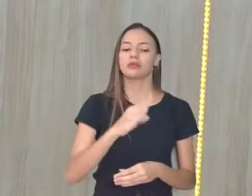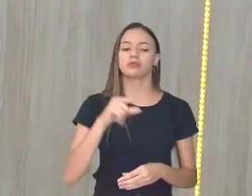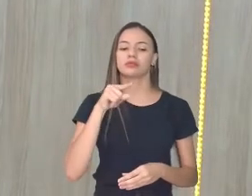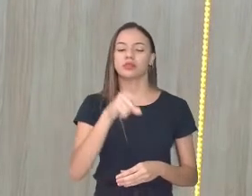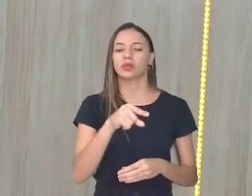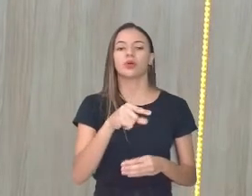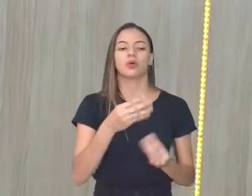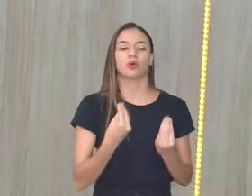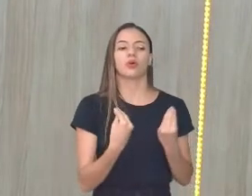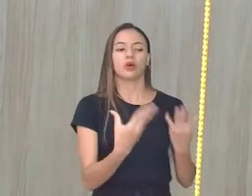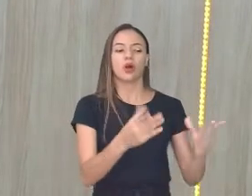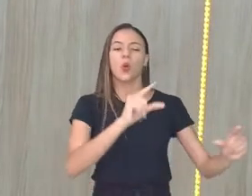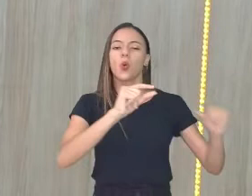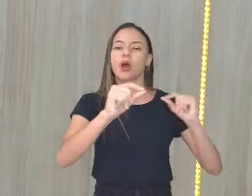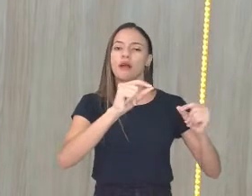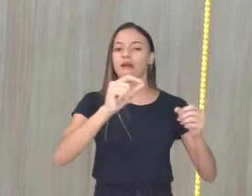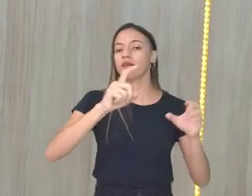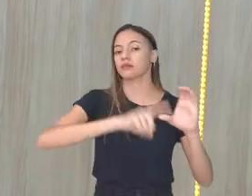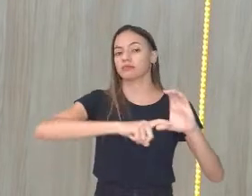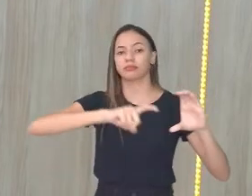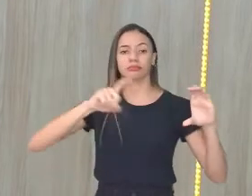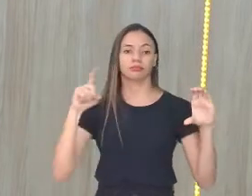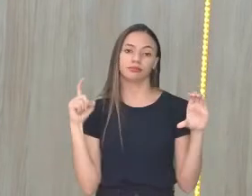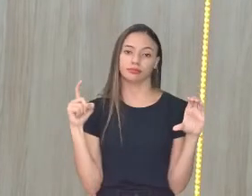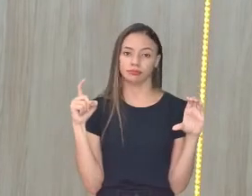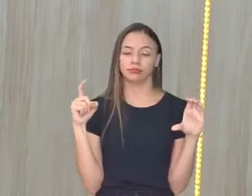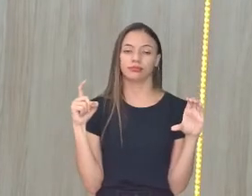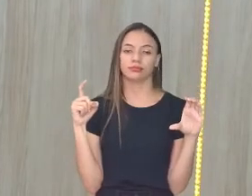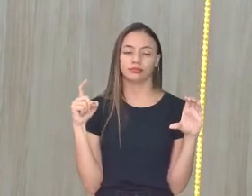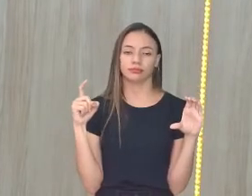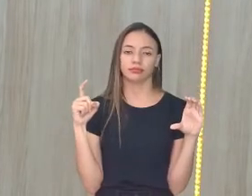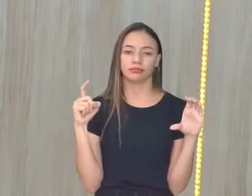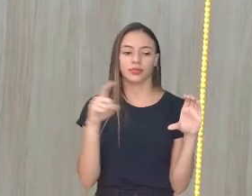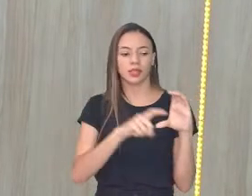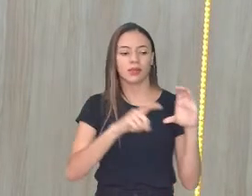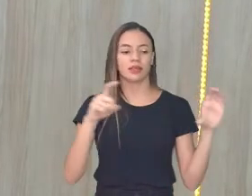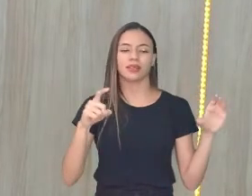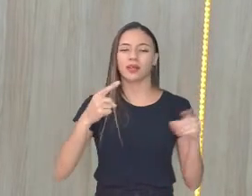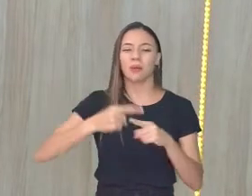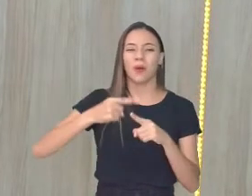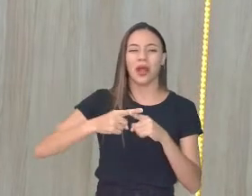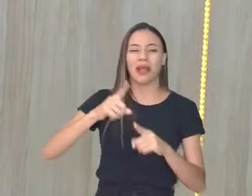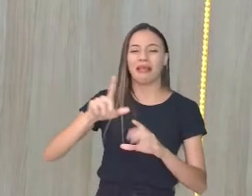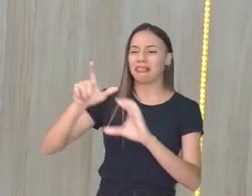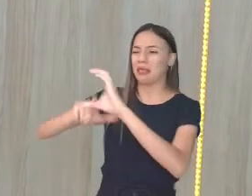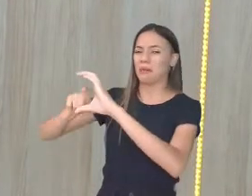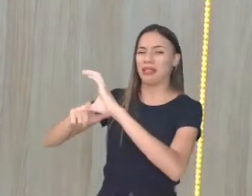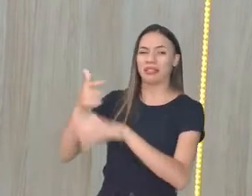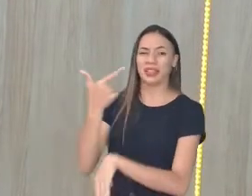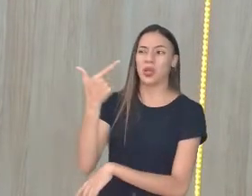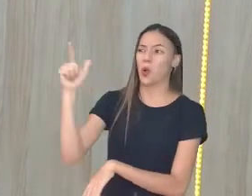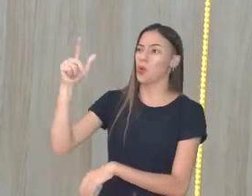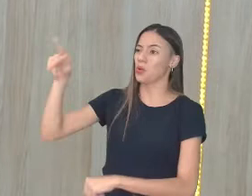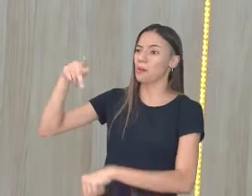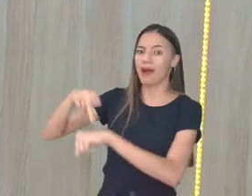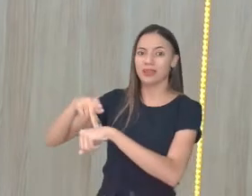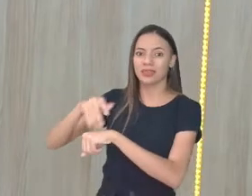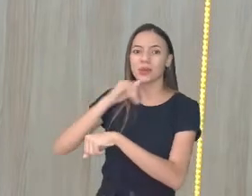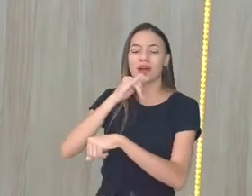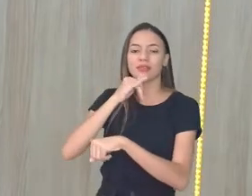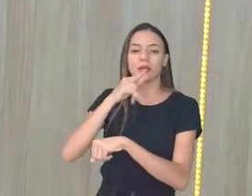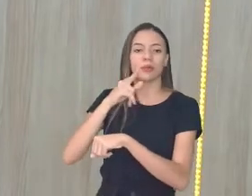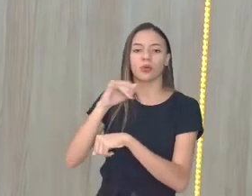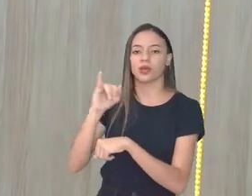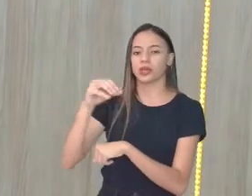da independência, né, no sentido, né, de se livrar aí da questão da